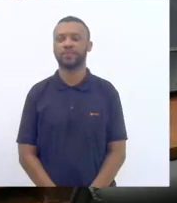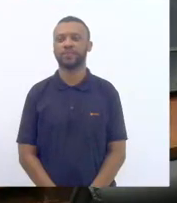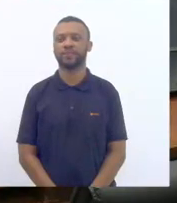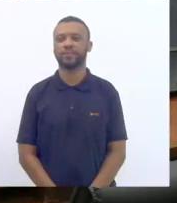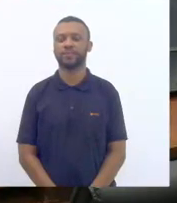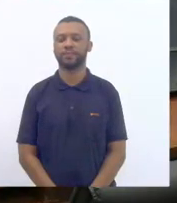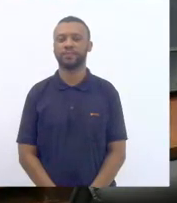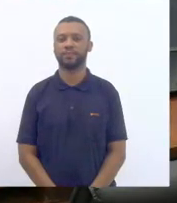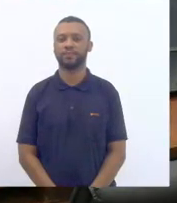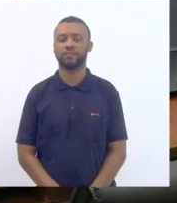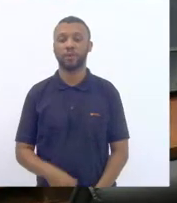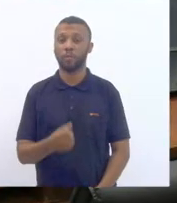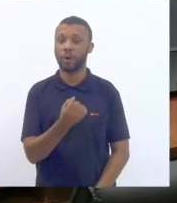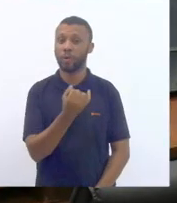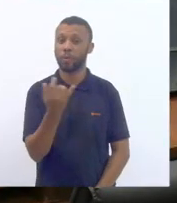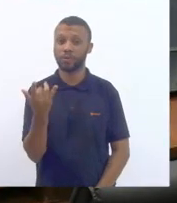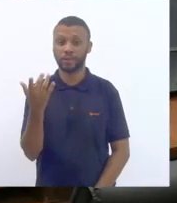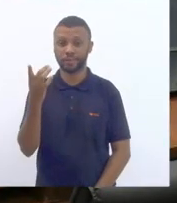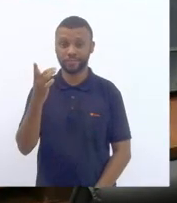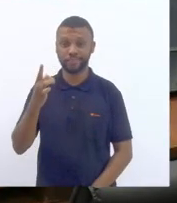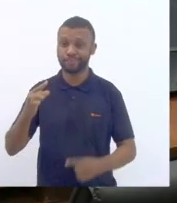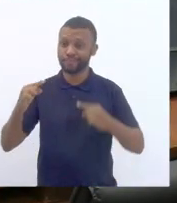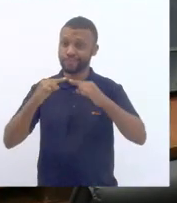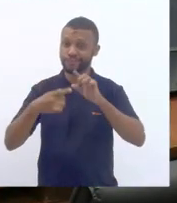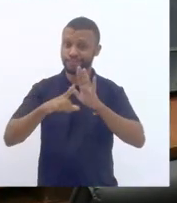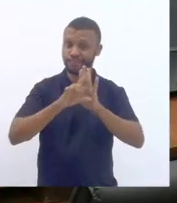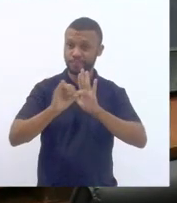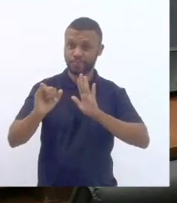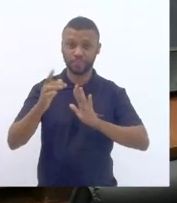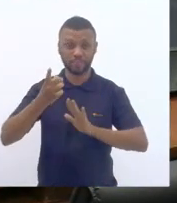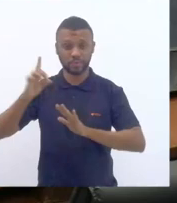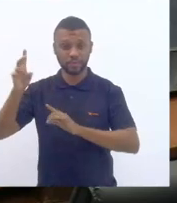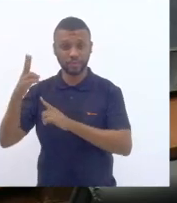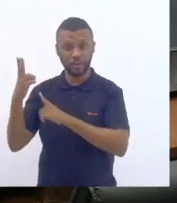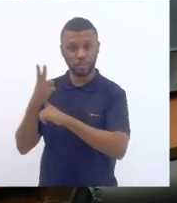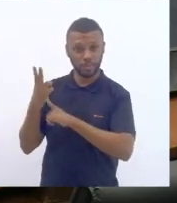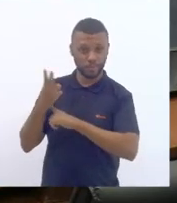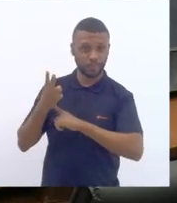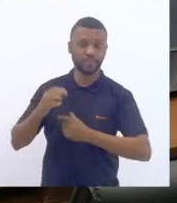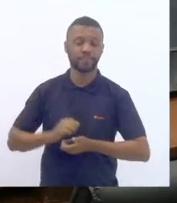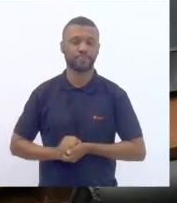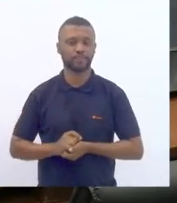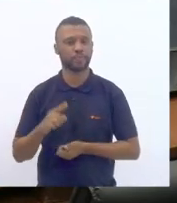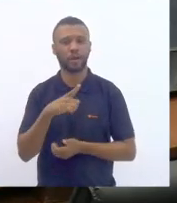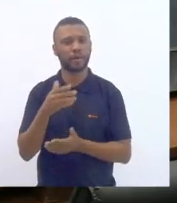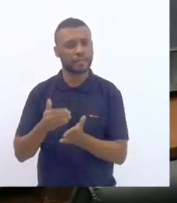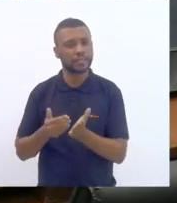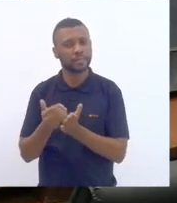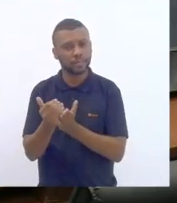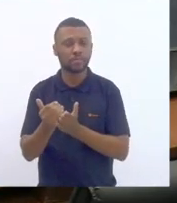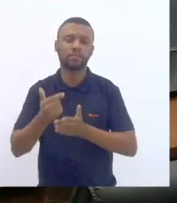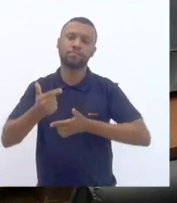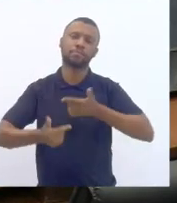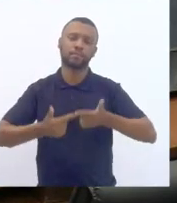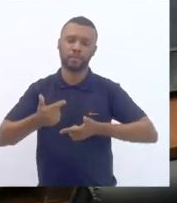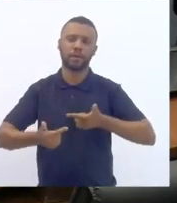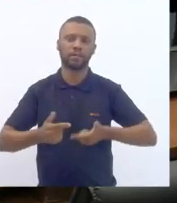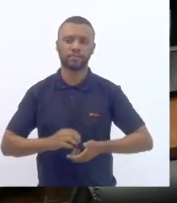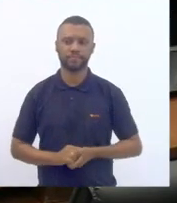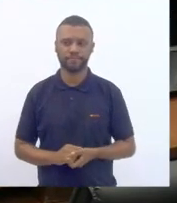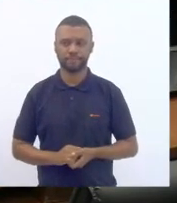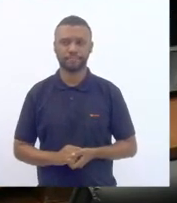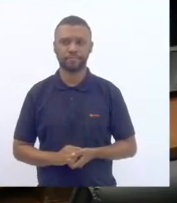em havendo número legal sobre a proteção de Deus iniciamos os nossos trabalhos